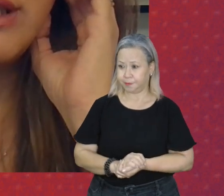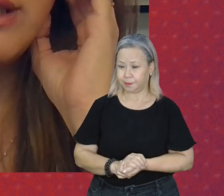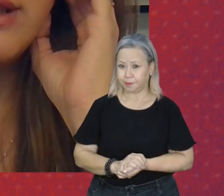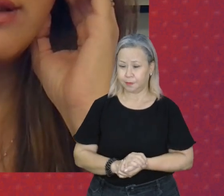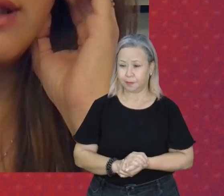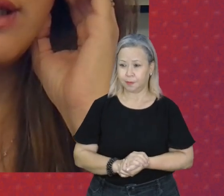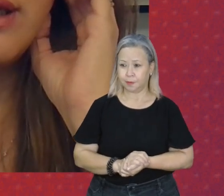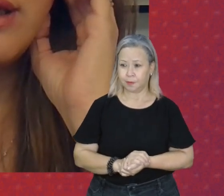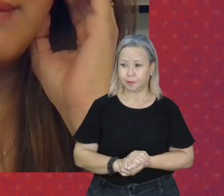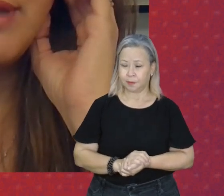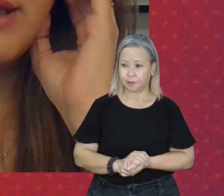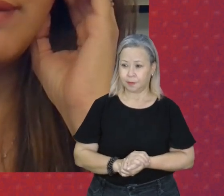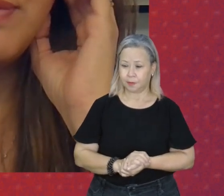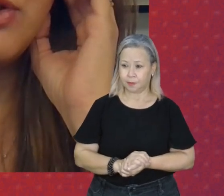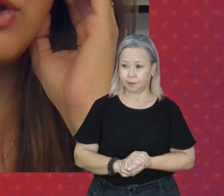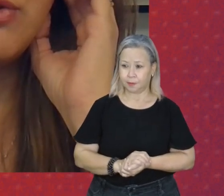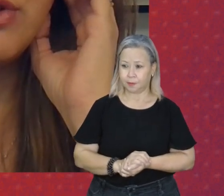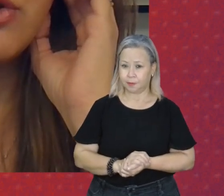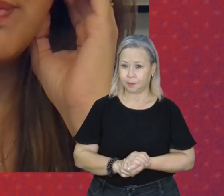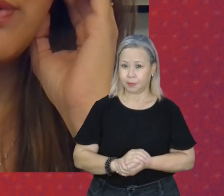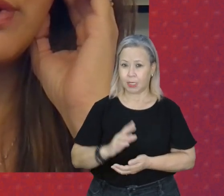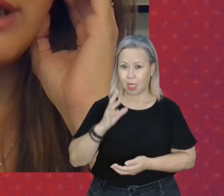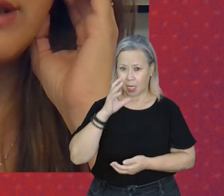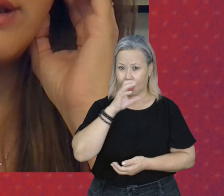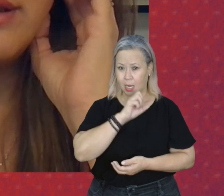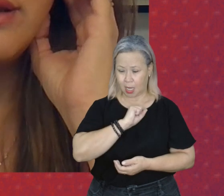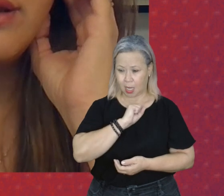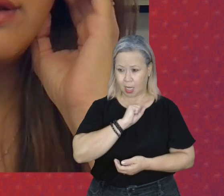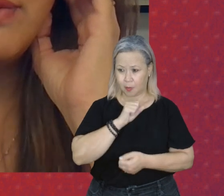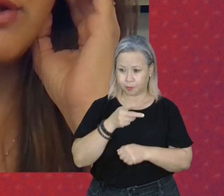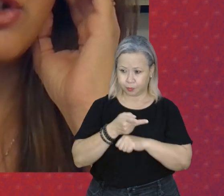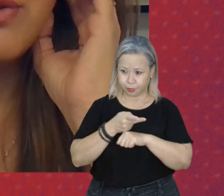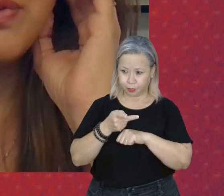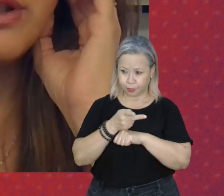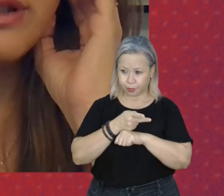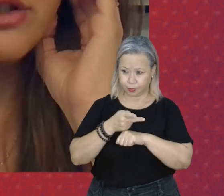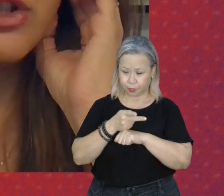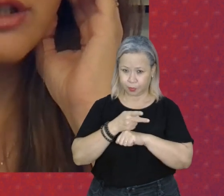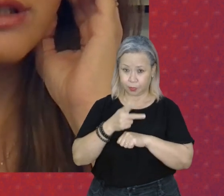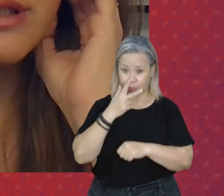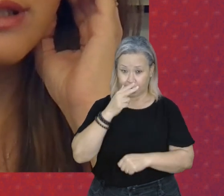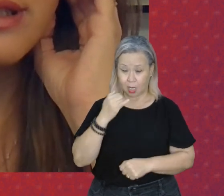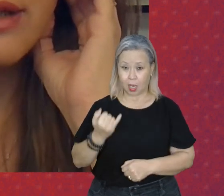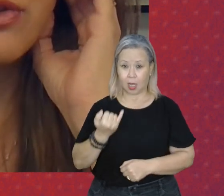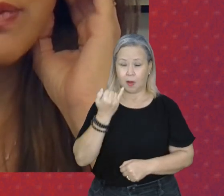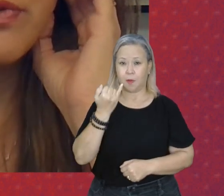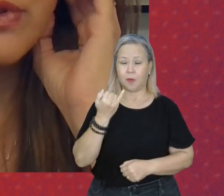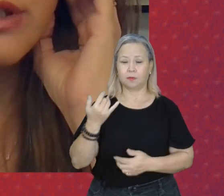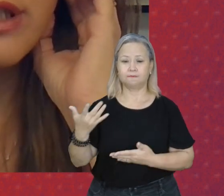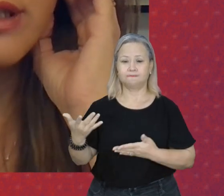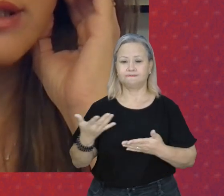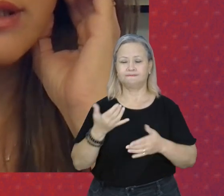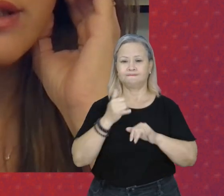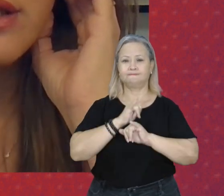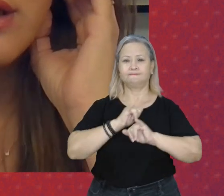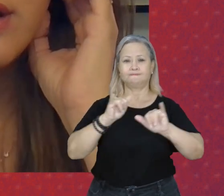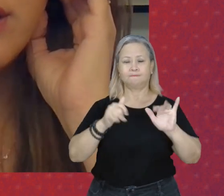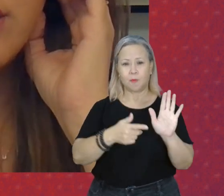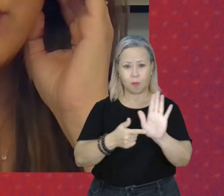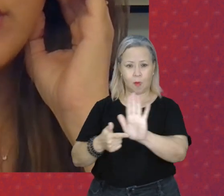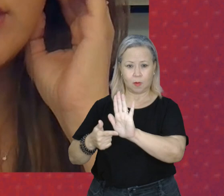minutinho aqui, bem rapidinho, deixa eu procurar aqui, porque eu acho importante trazer esses dados para